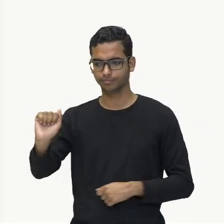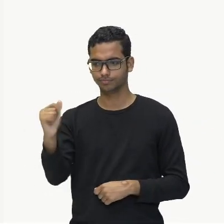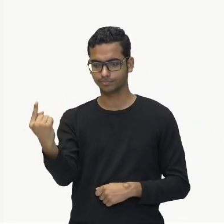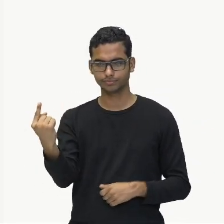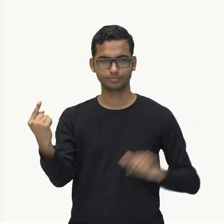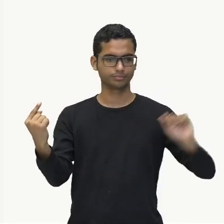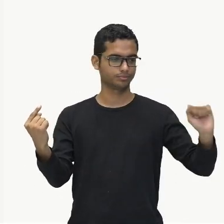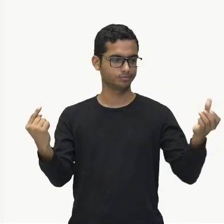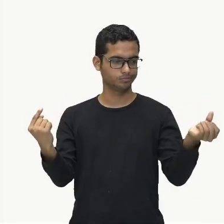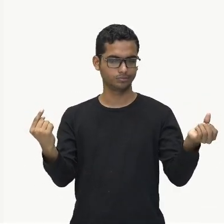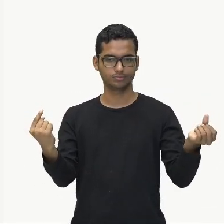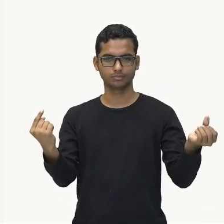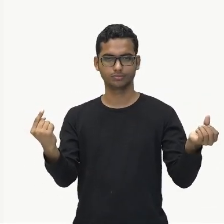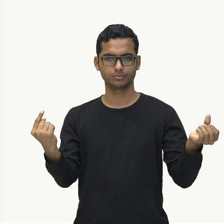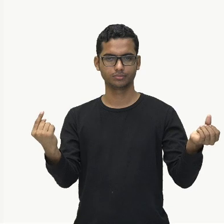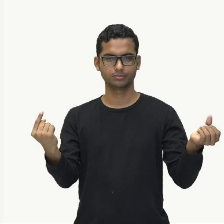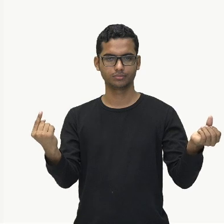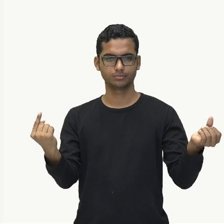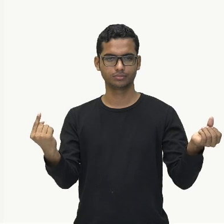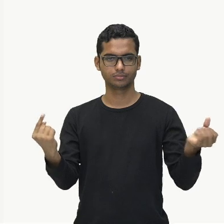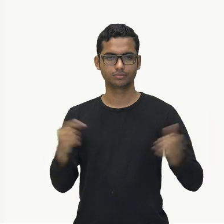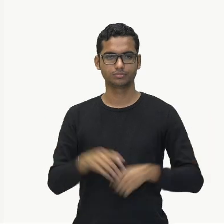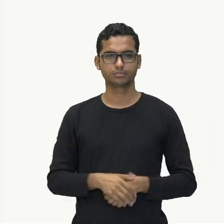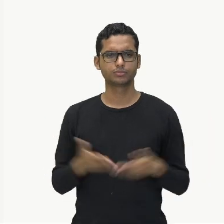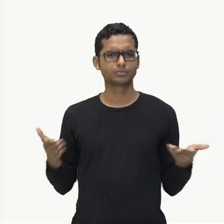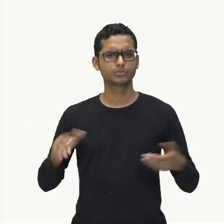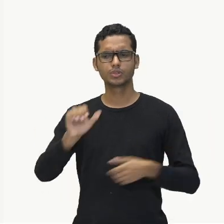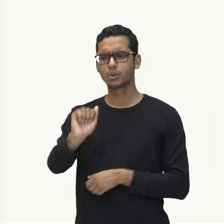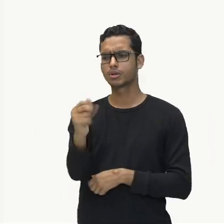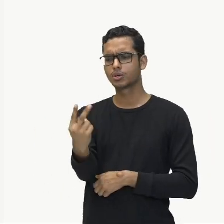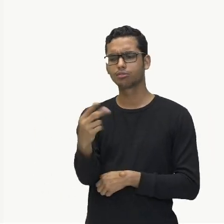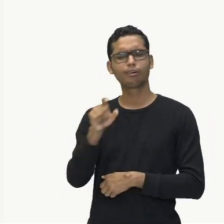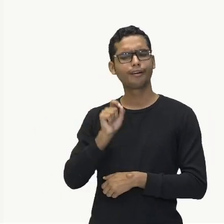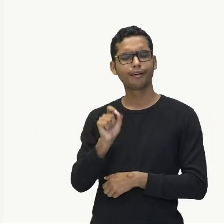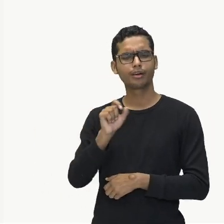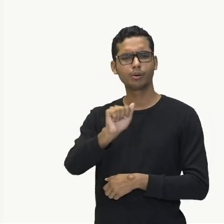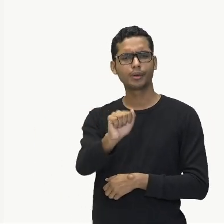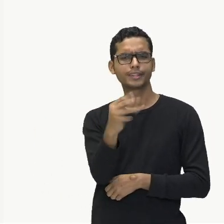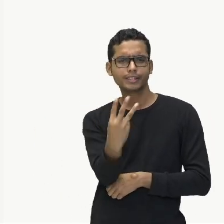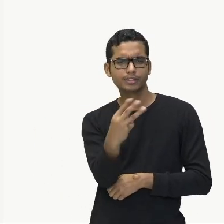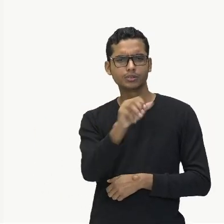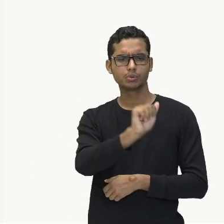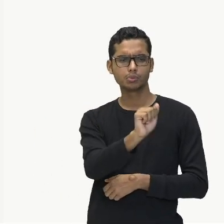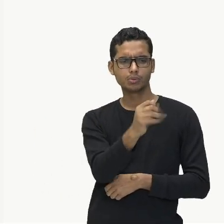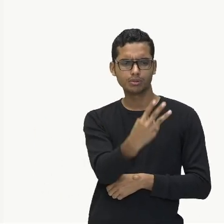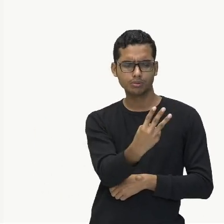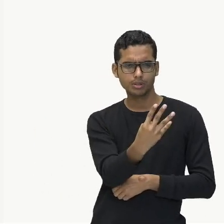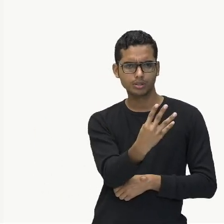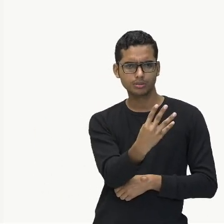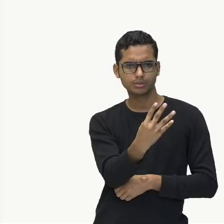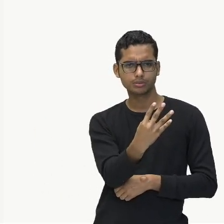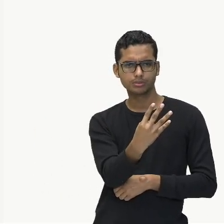o A6. Quem é o A2? Quem é o A3? O A4?